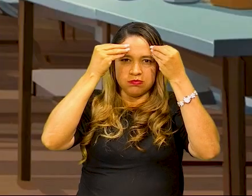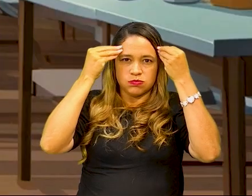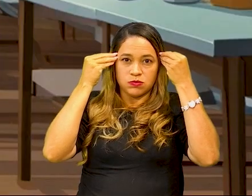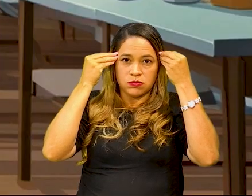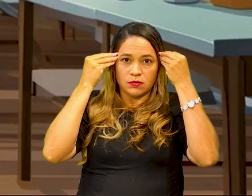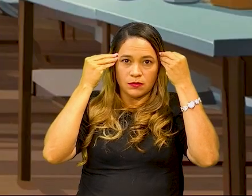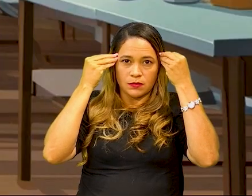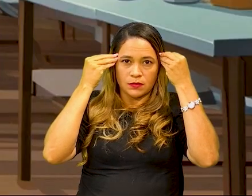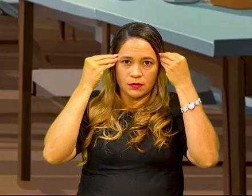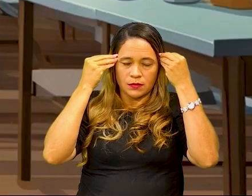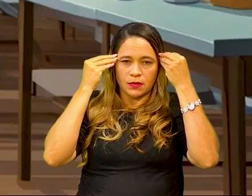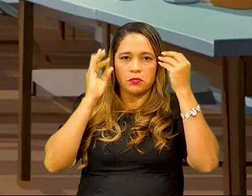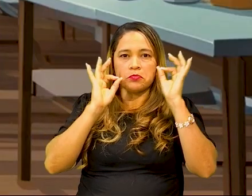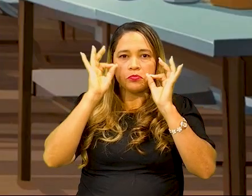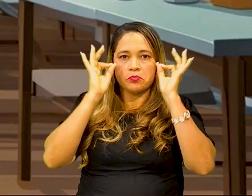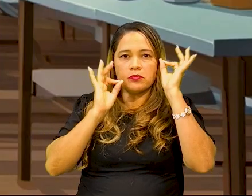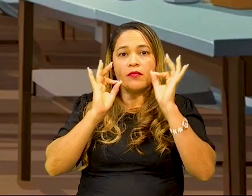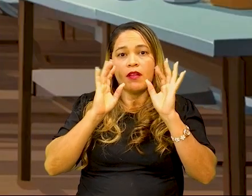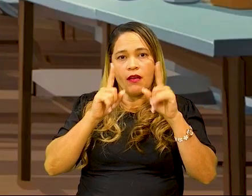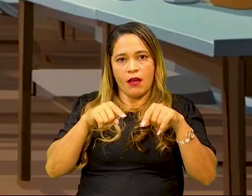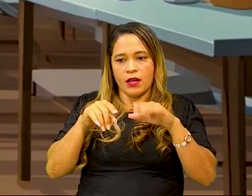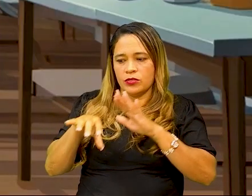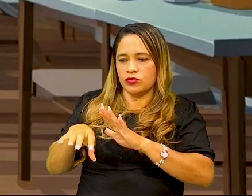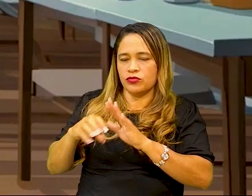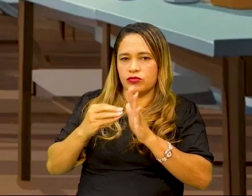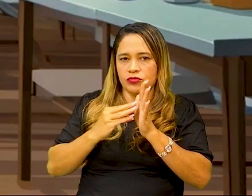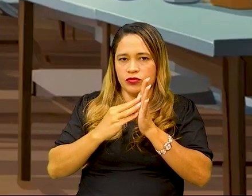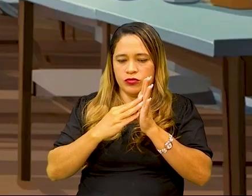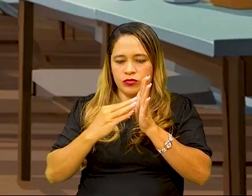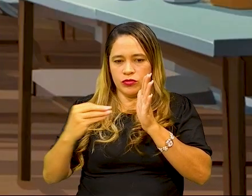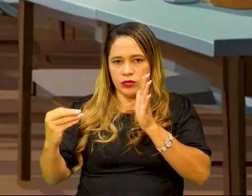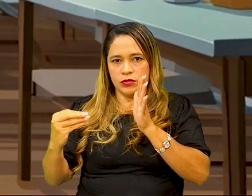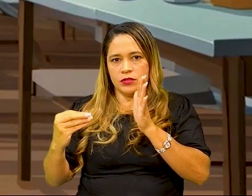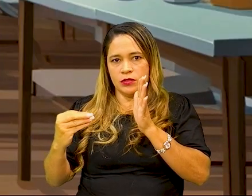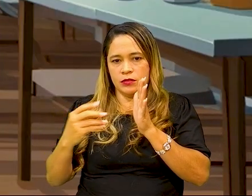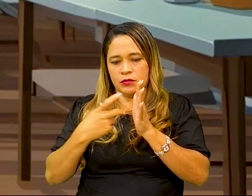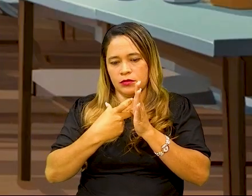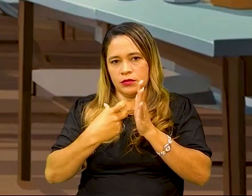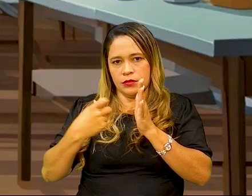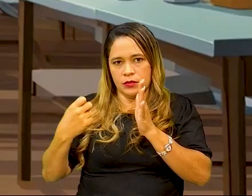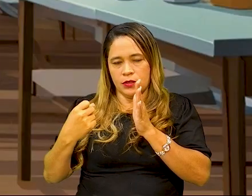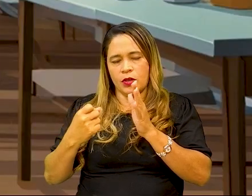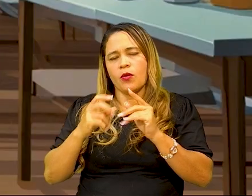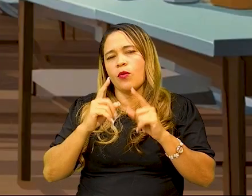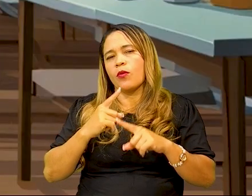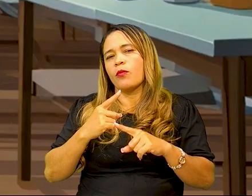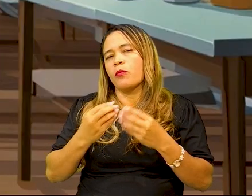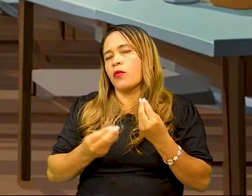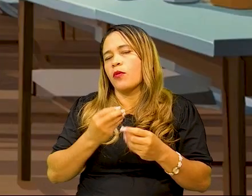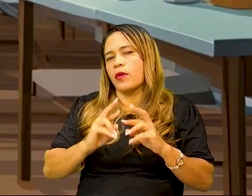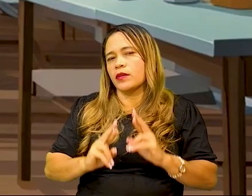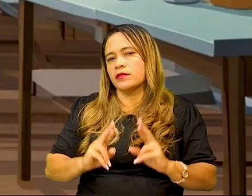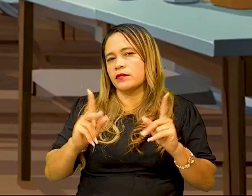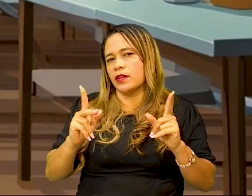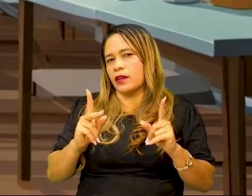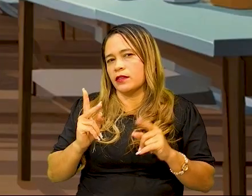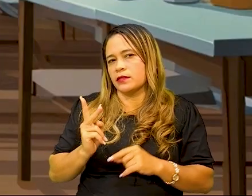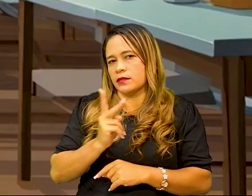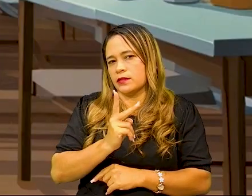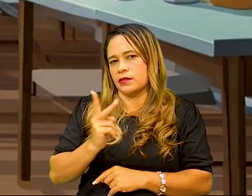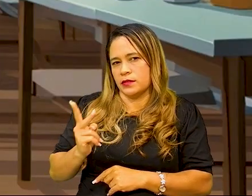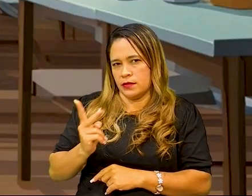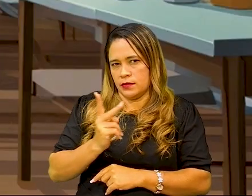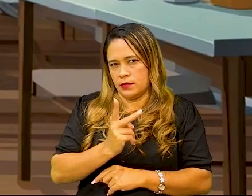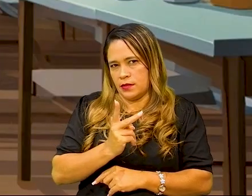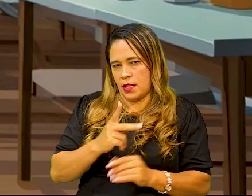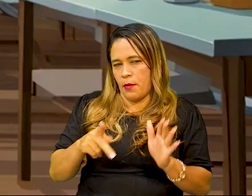de estética, ele é extraído a partir dessa toxina botulínica. Qual que é a diferença do Botox e da toxina da